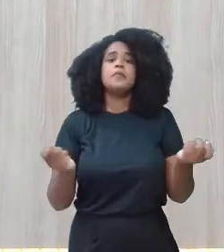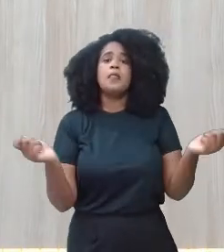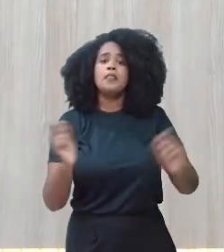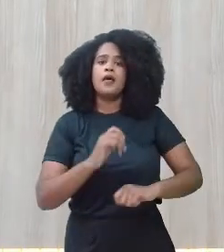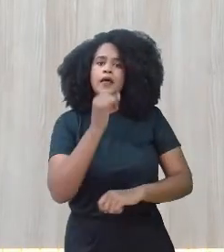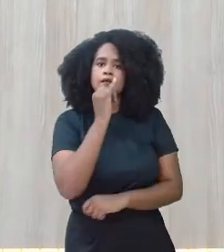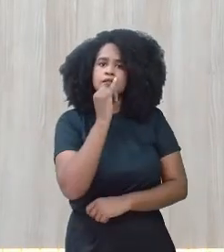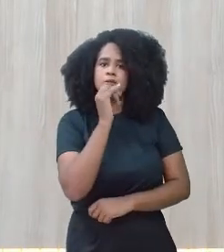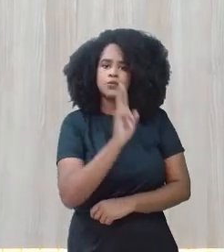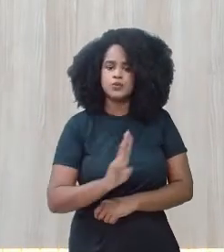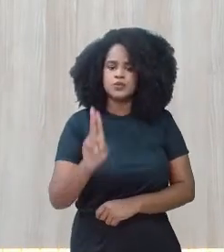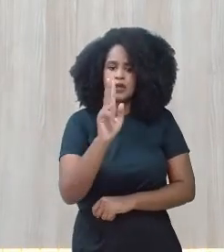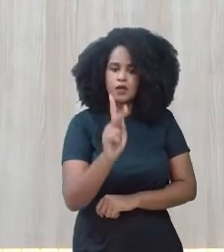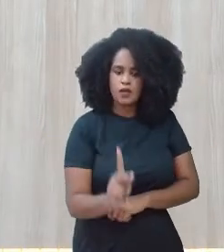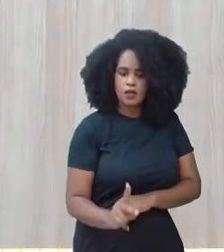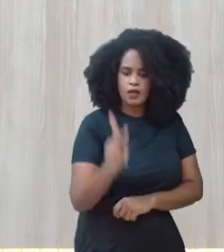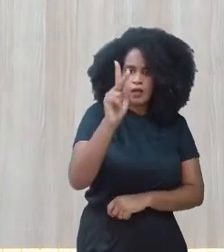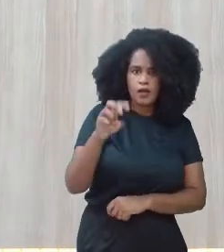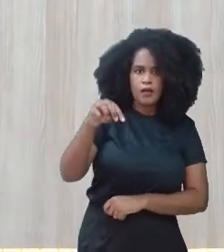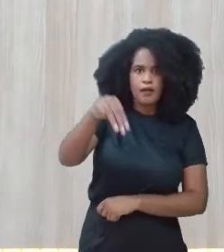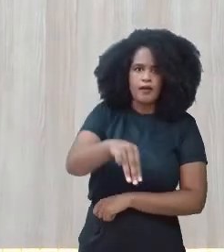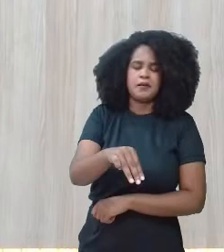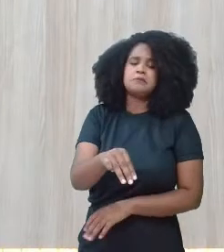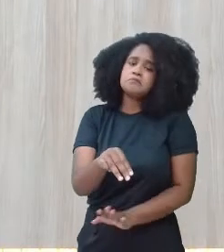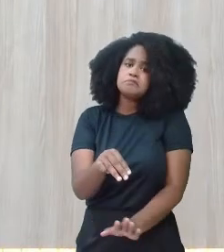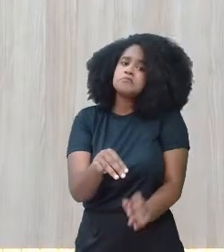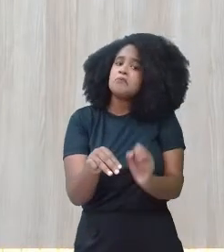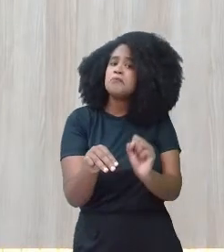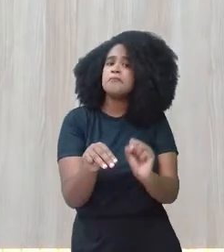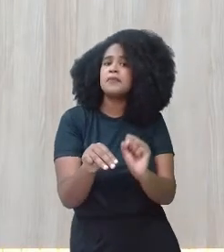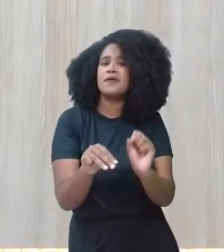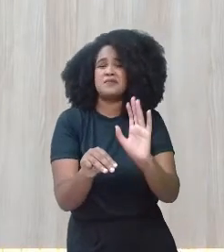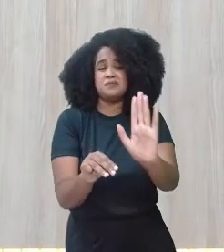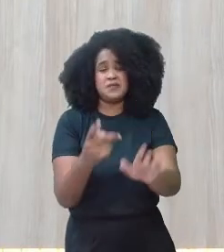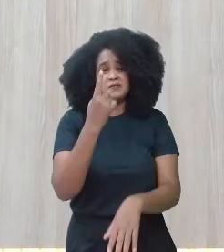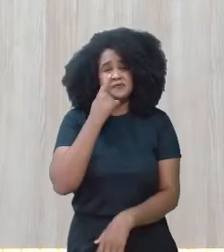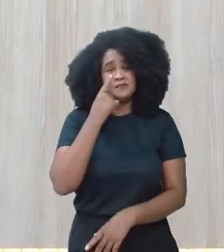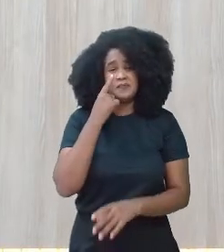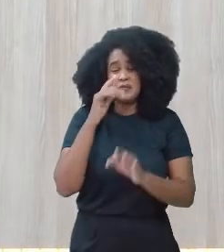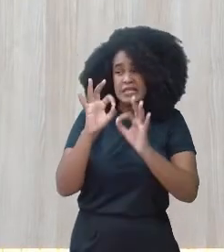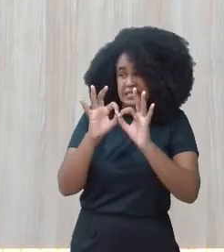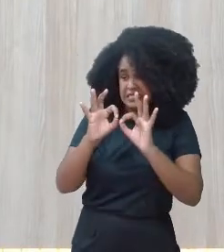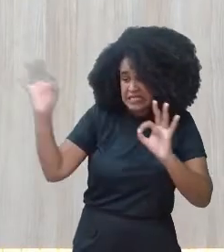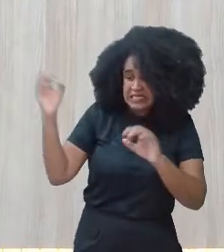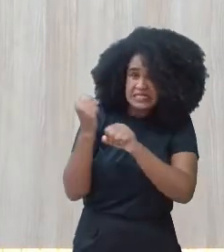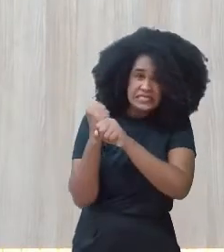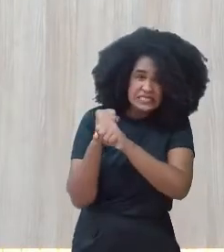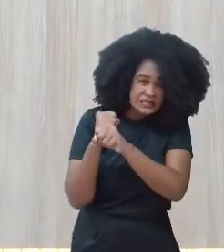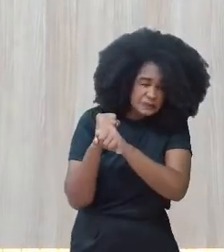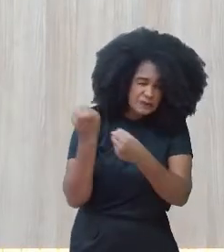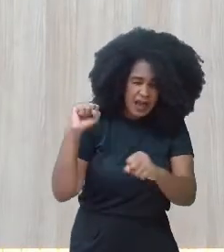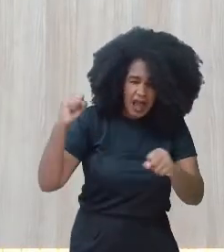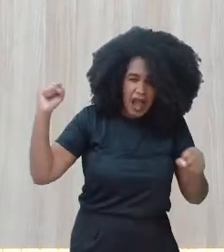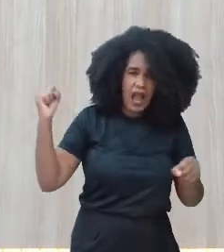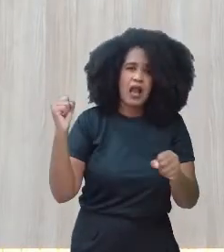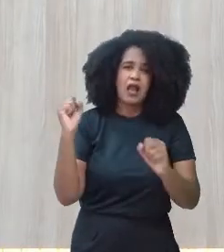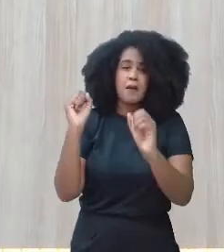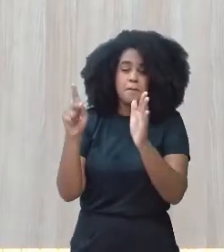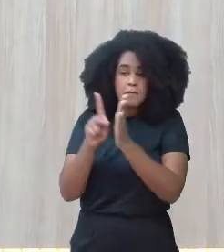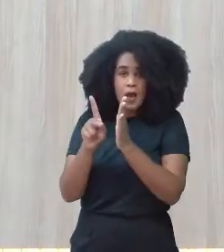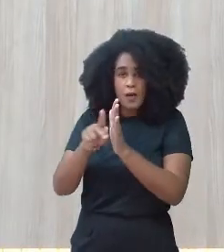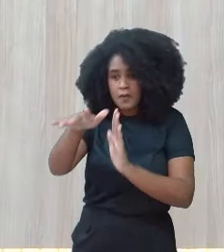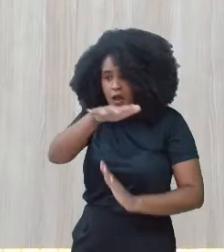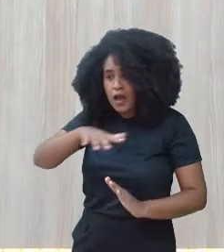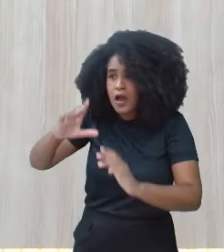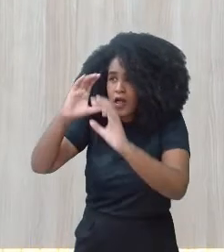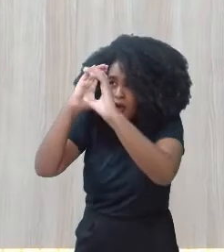de quilômetros. Eu até trouxe aqui uma curiosidade sobre isso. Mas para esse tipo de distância, quando a gente está utilizando a astronomia,